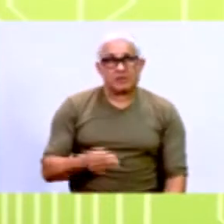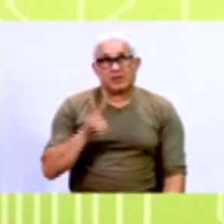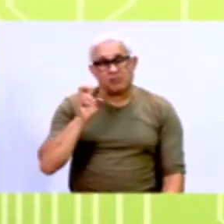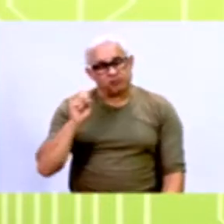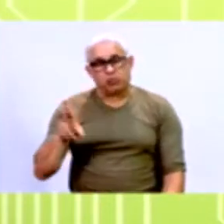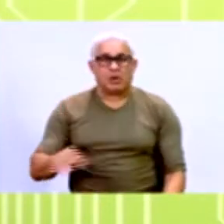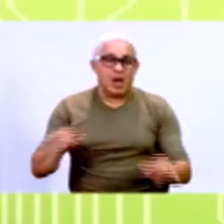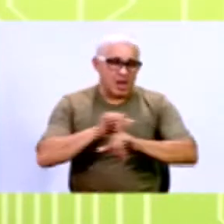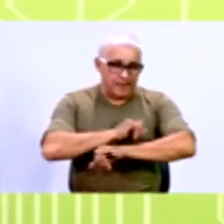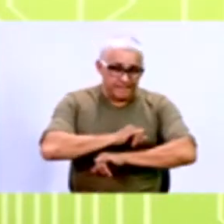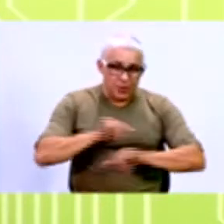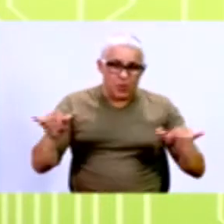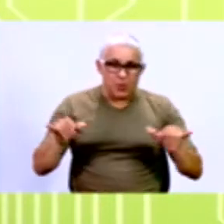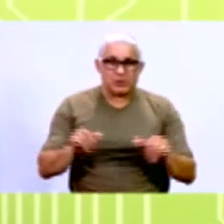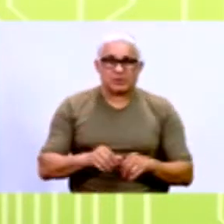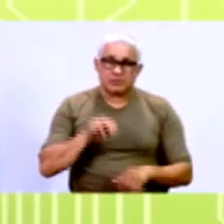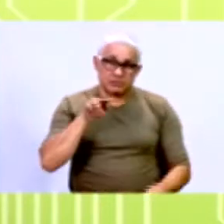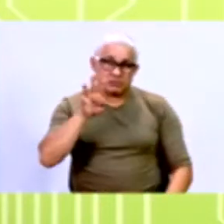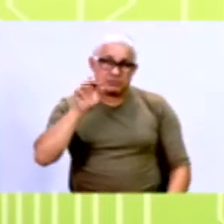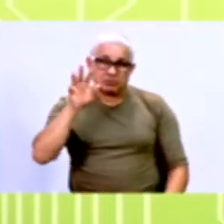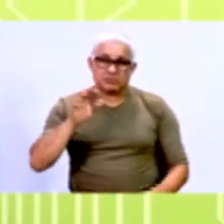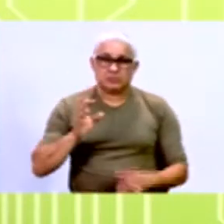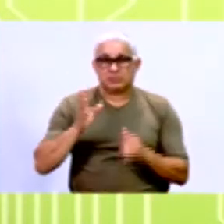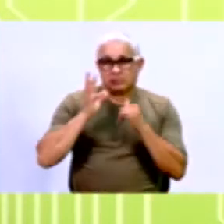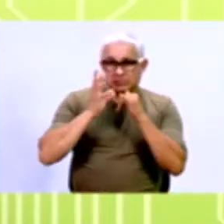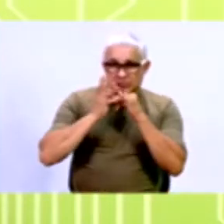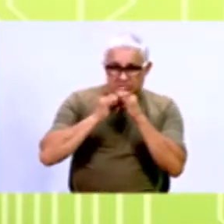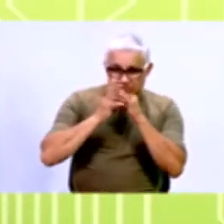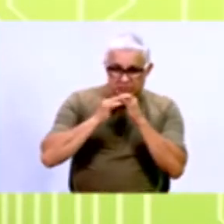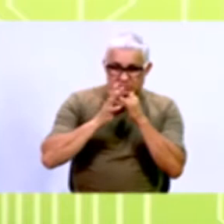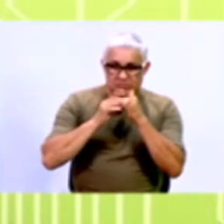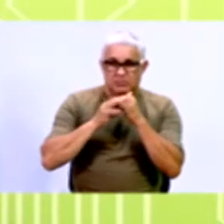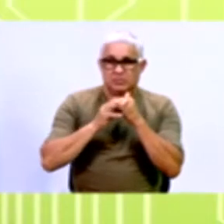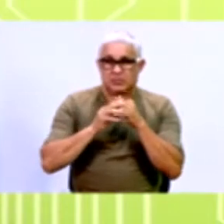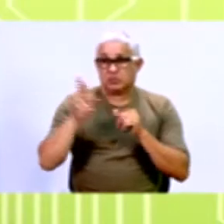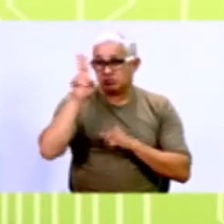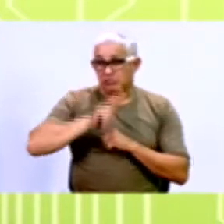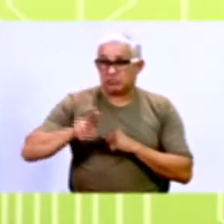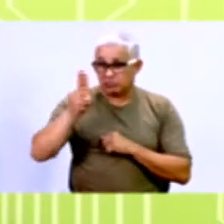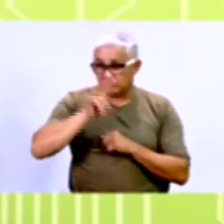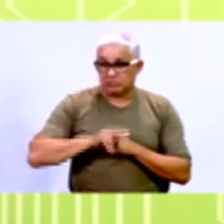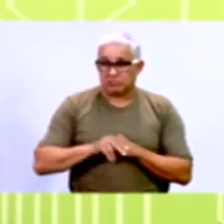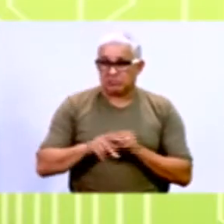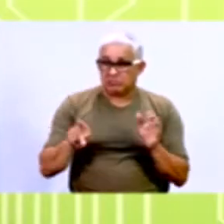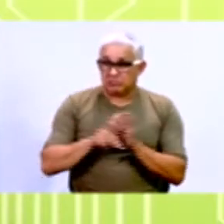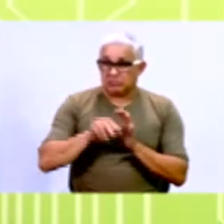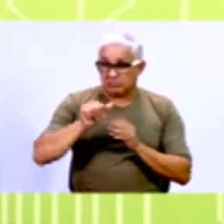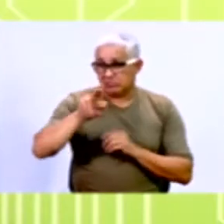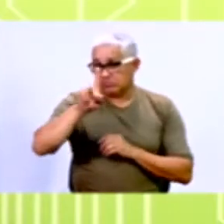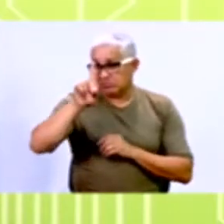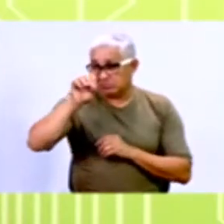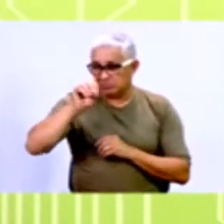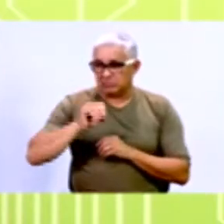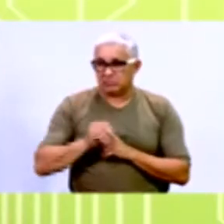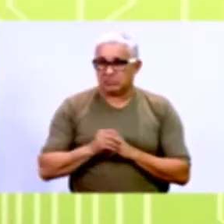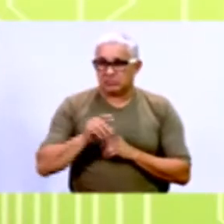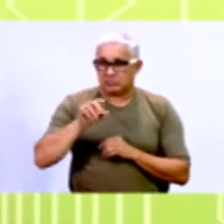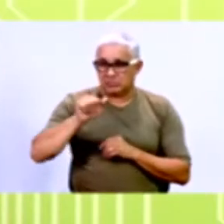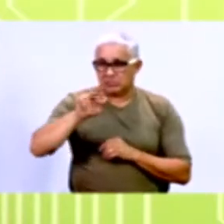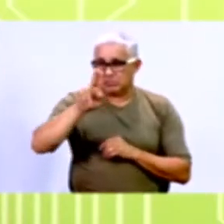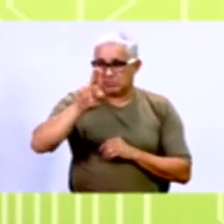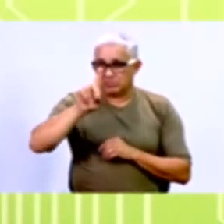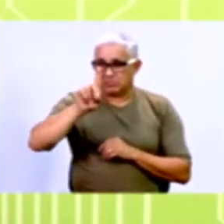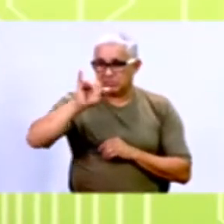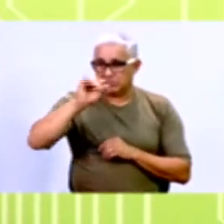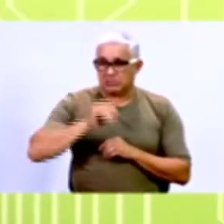publicar um site no YouTube, um vídeo no YouTube, eu vou usar um recurso de áudio que, conforme se a minha aplicação